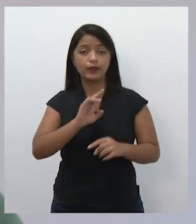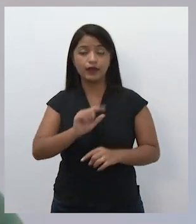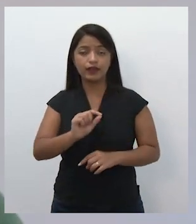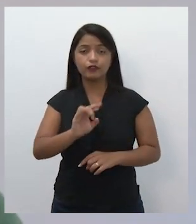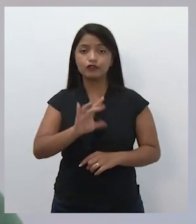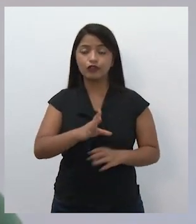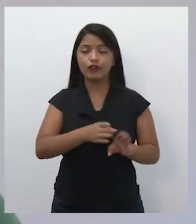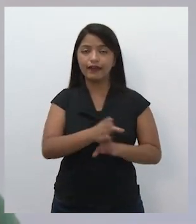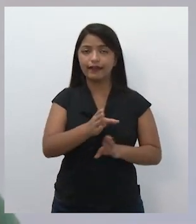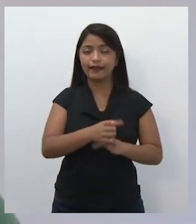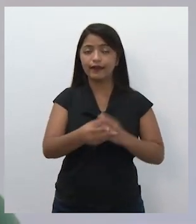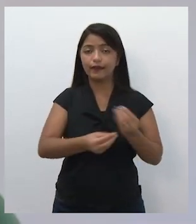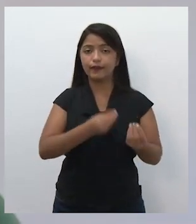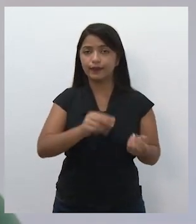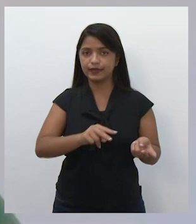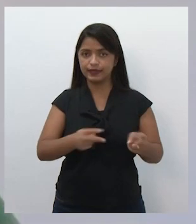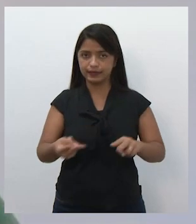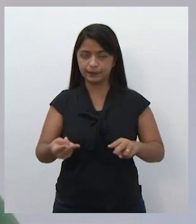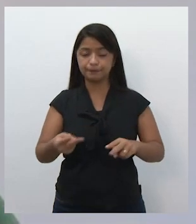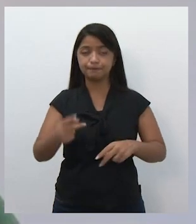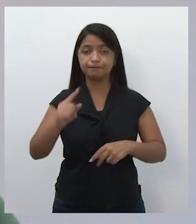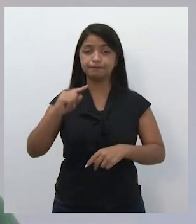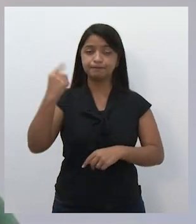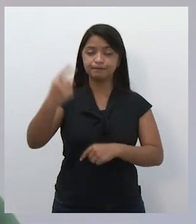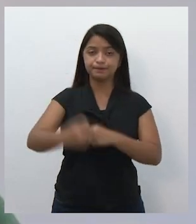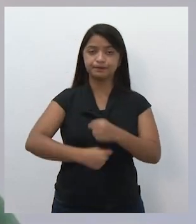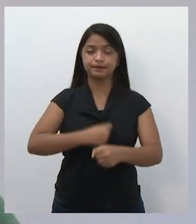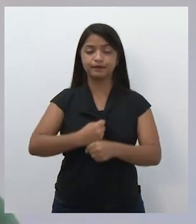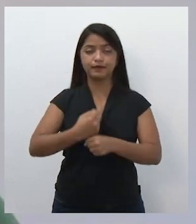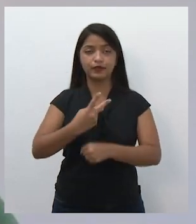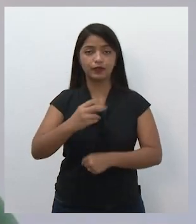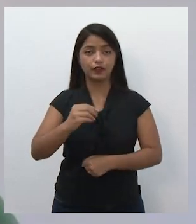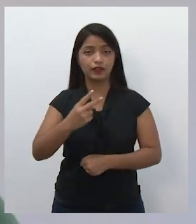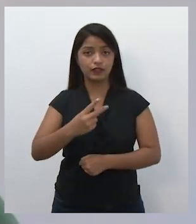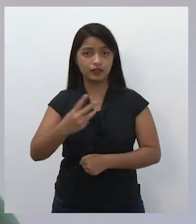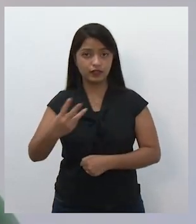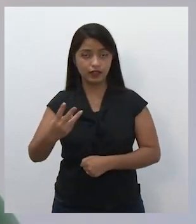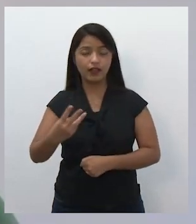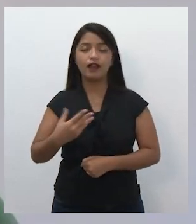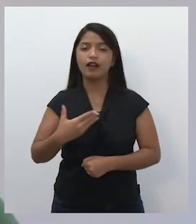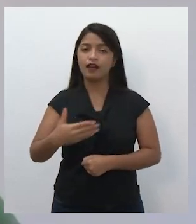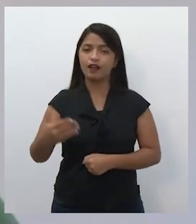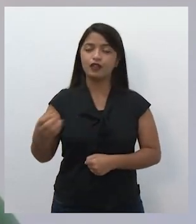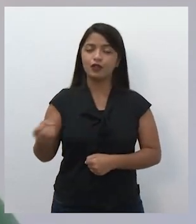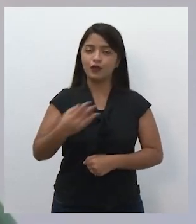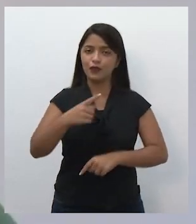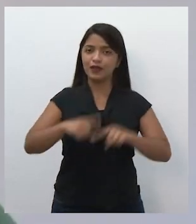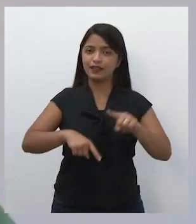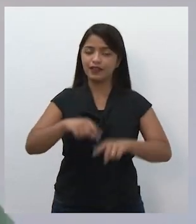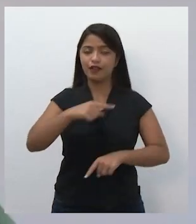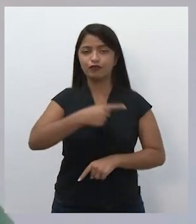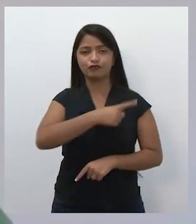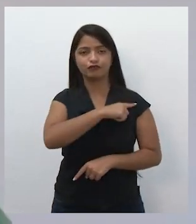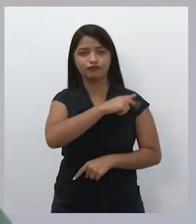Depois, 2023, aí sim será o material novo para as três séries. Não se preocupe que